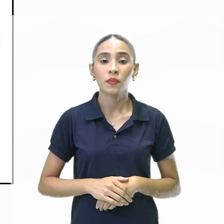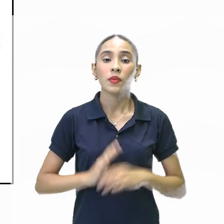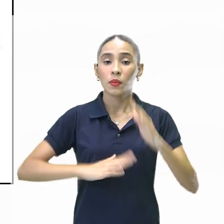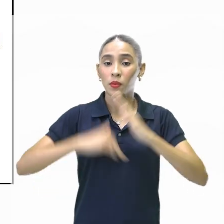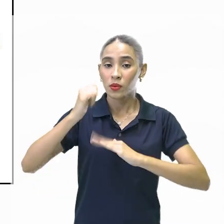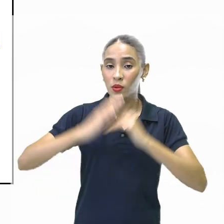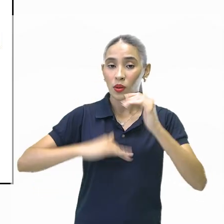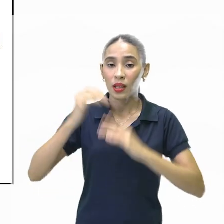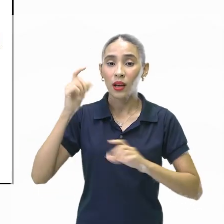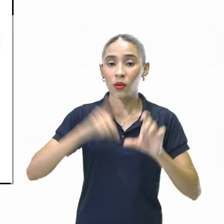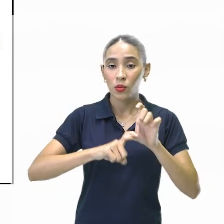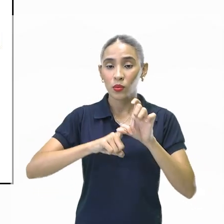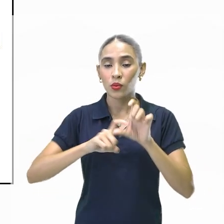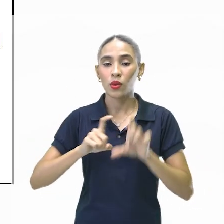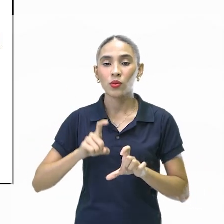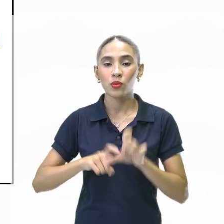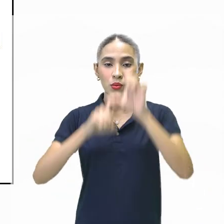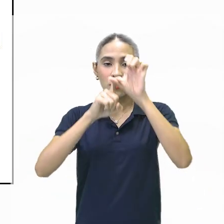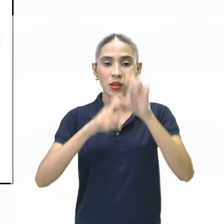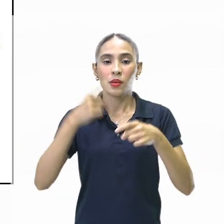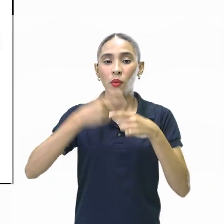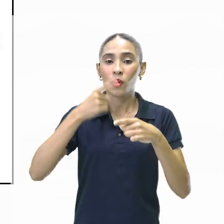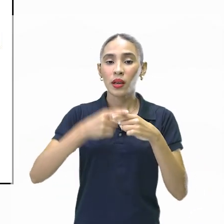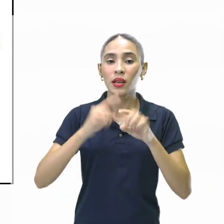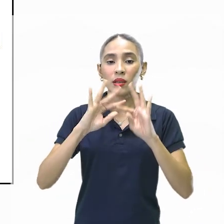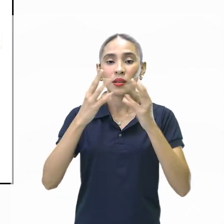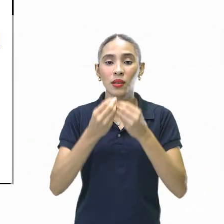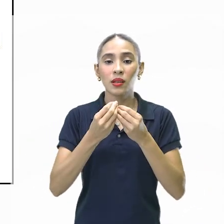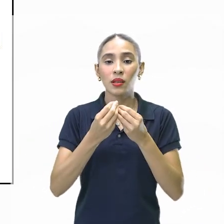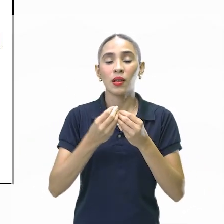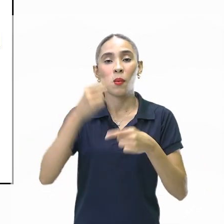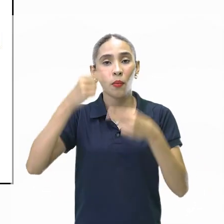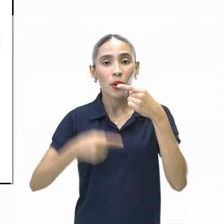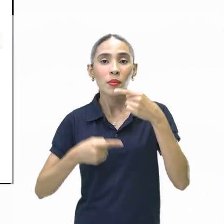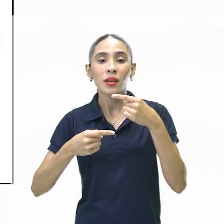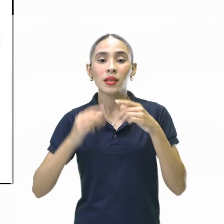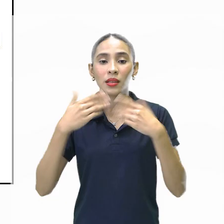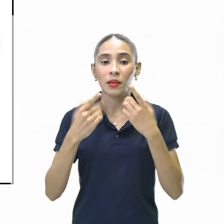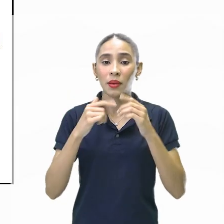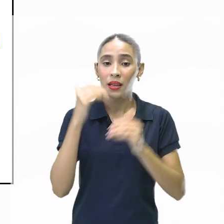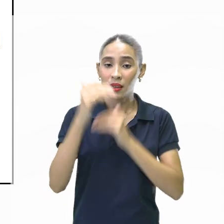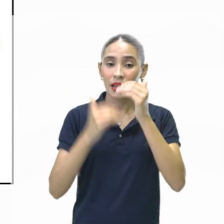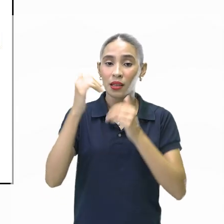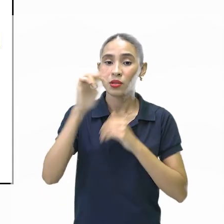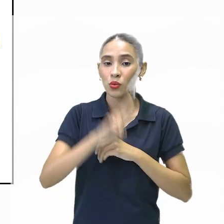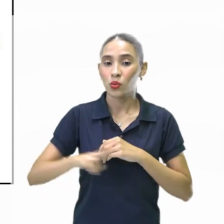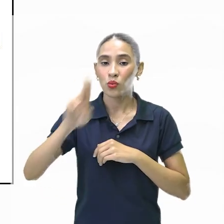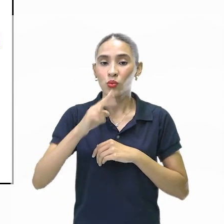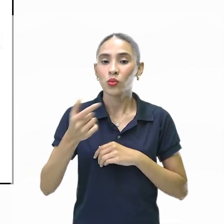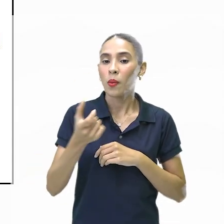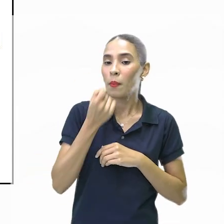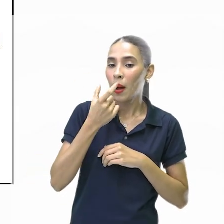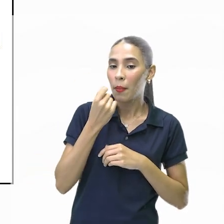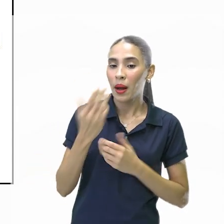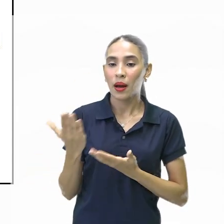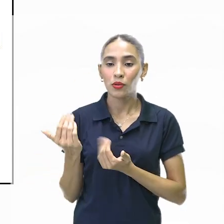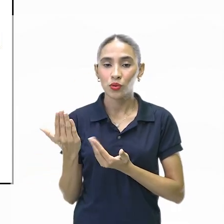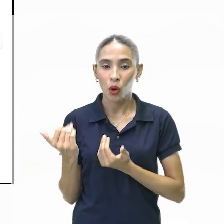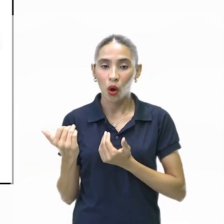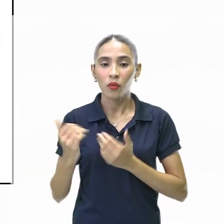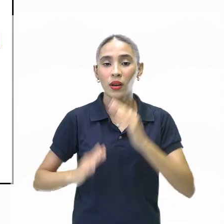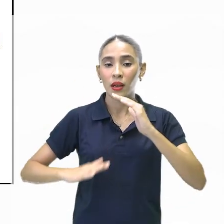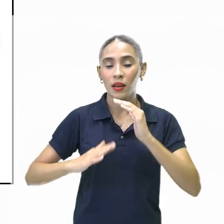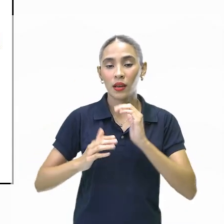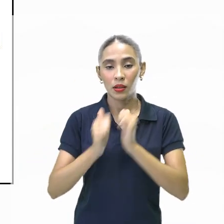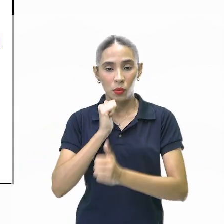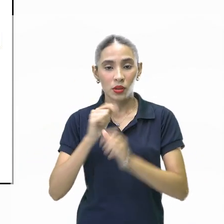suspensa após teste antidoping revelar substância proibida. Cresce o uso de anabolizantes entre jovens esportistas, alerta